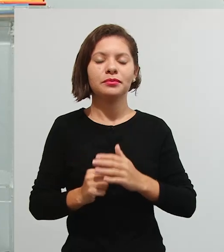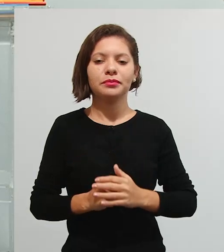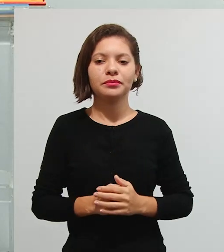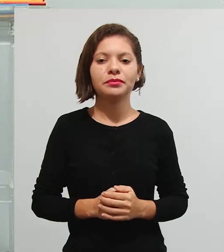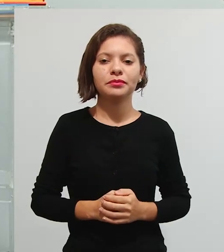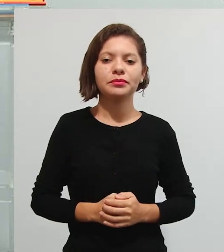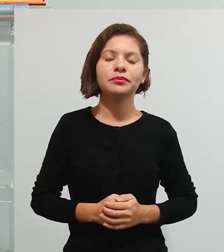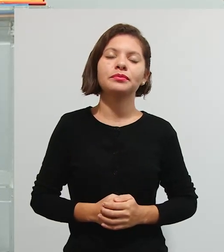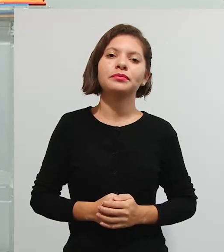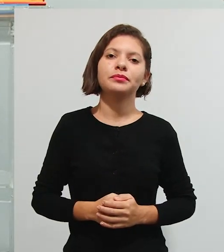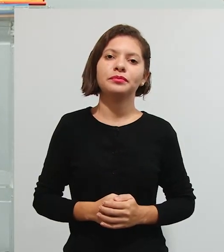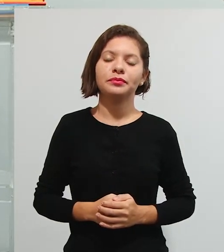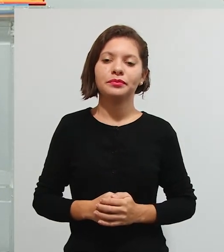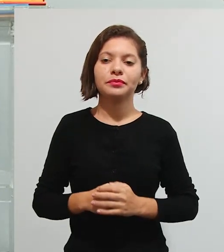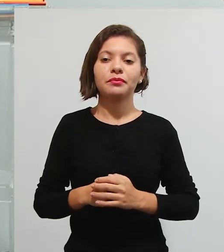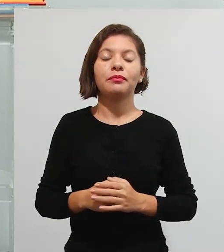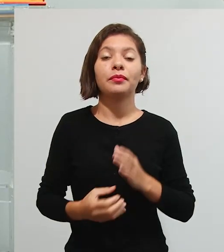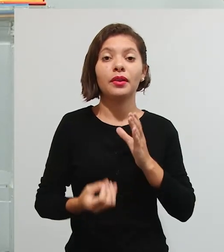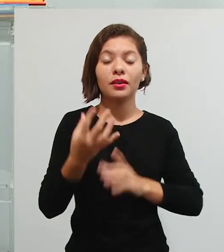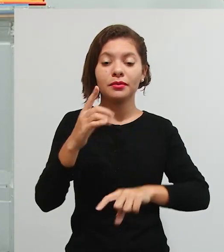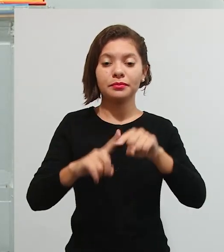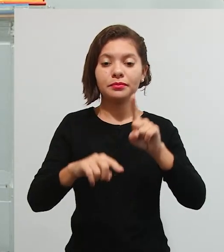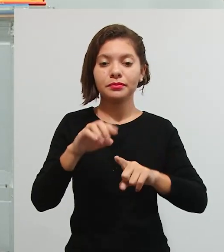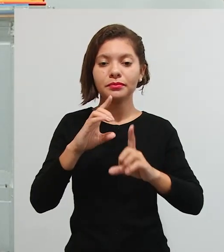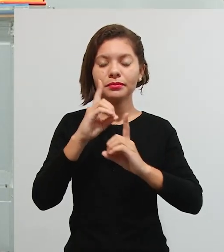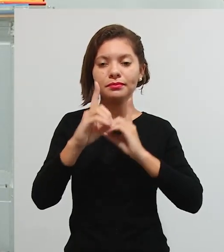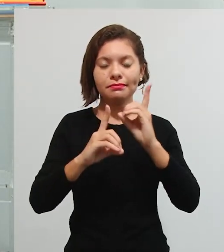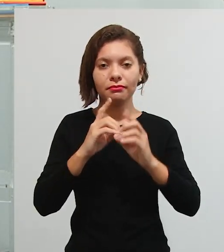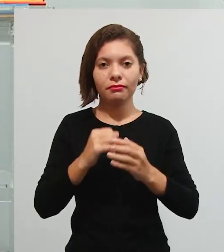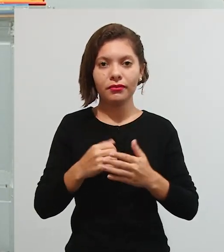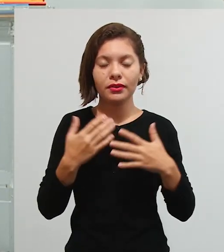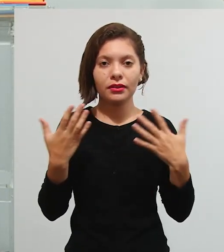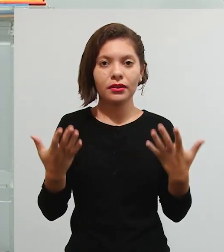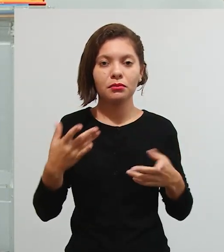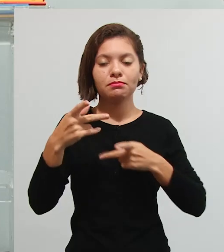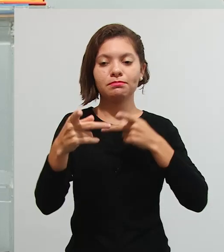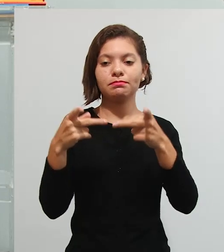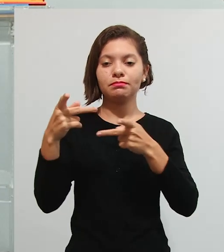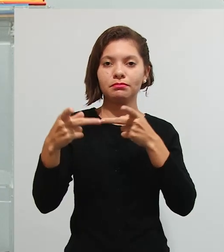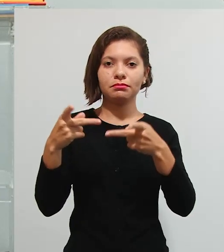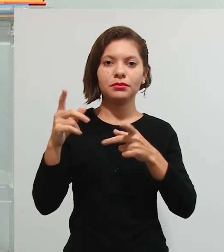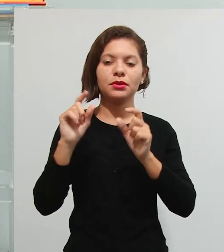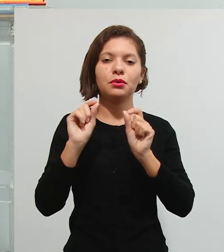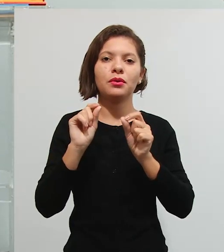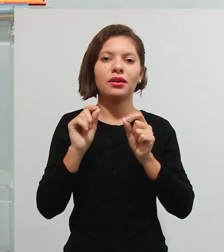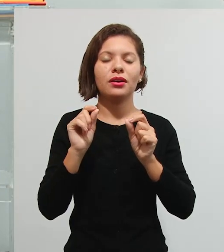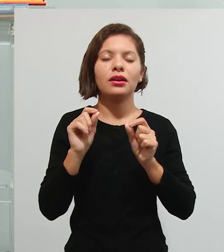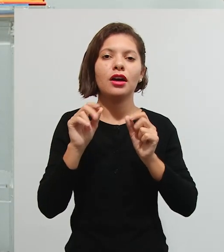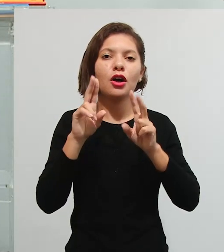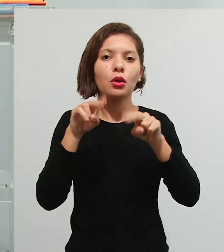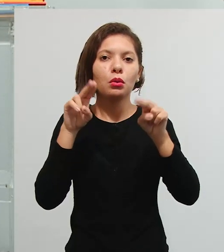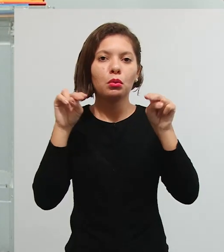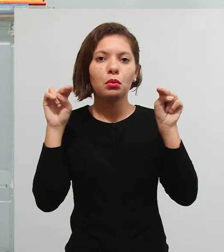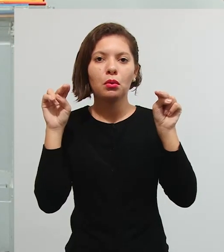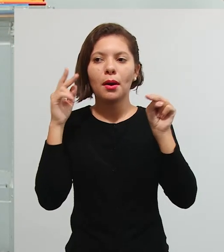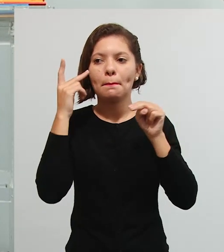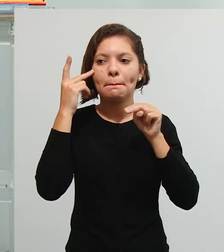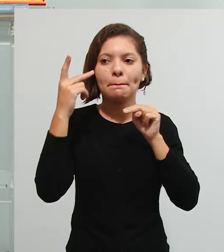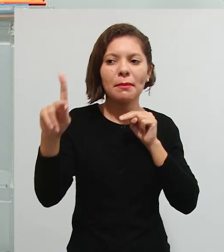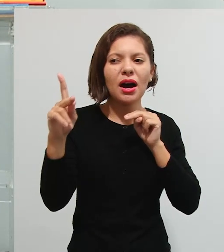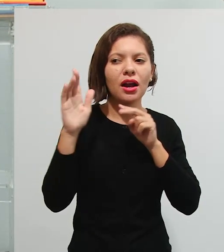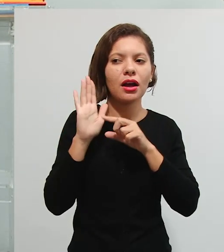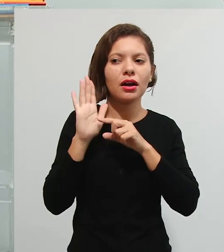nossa prática, eles caminham para uma leitura de que esse projeto de intervenção é um projeto que se faz com, não se